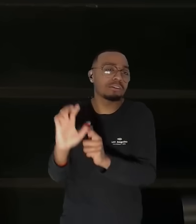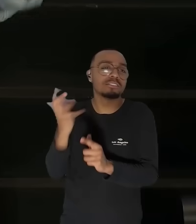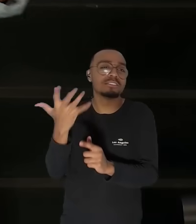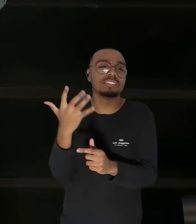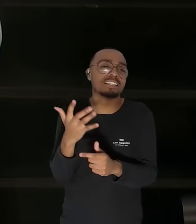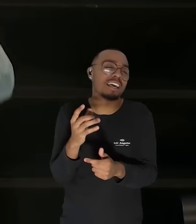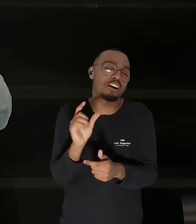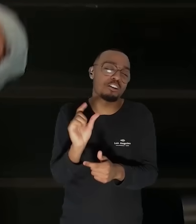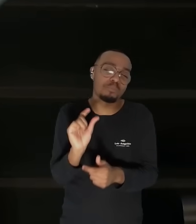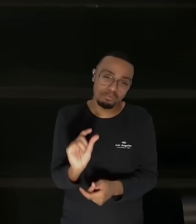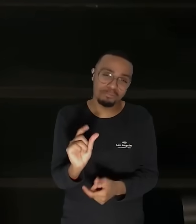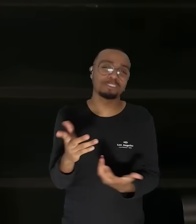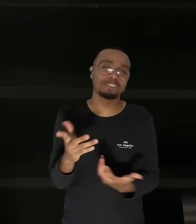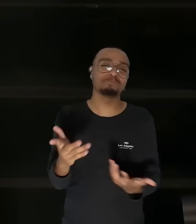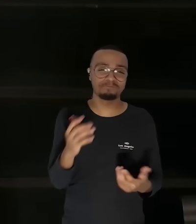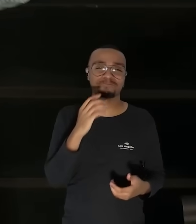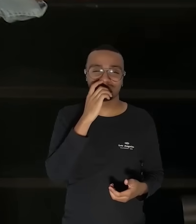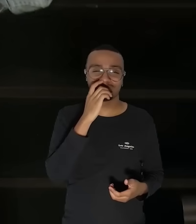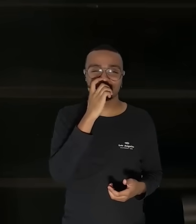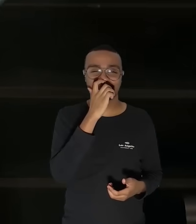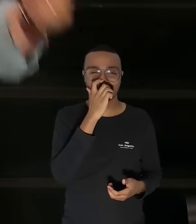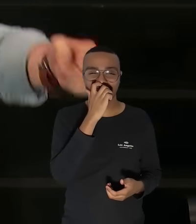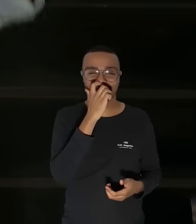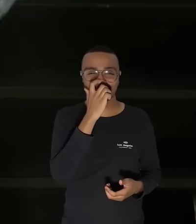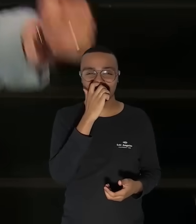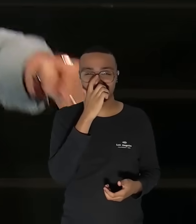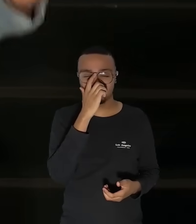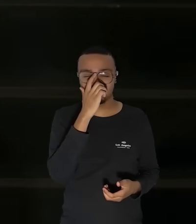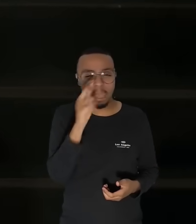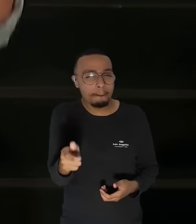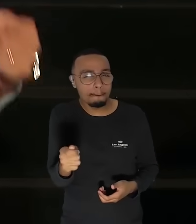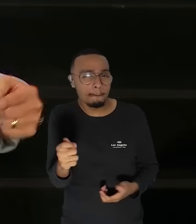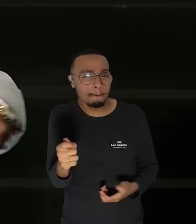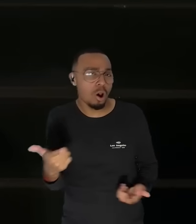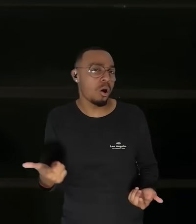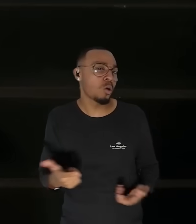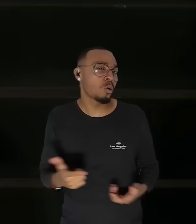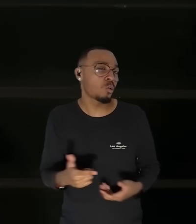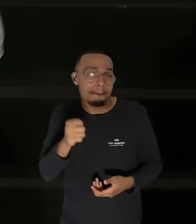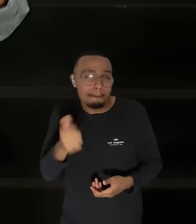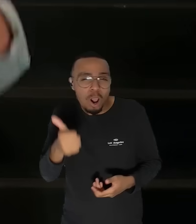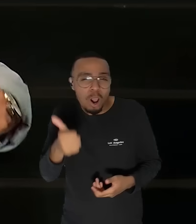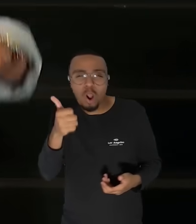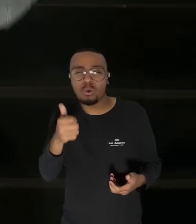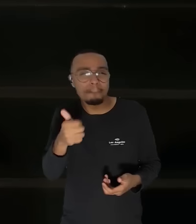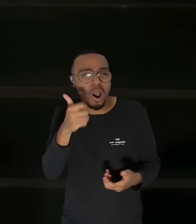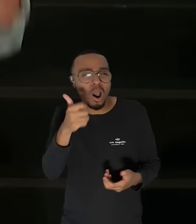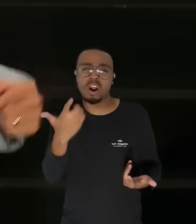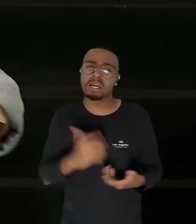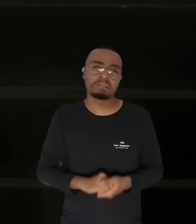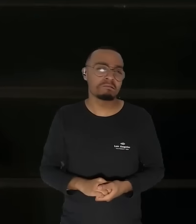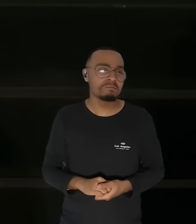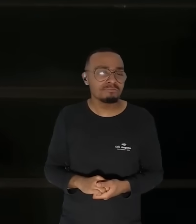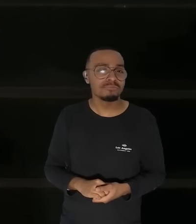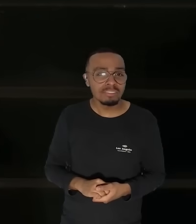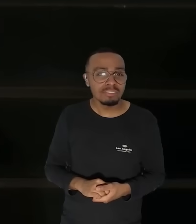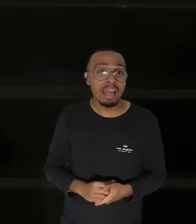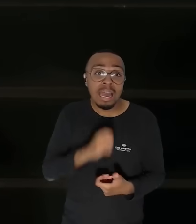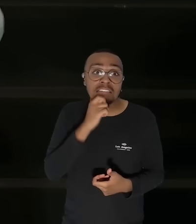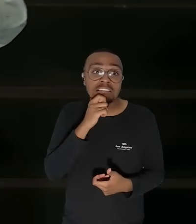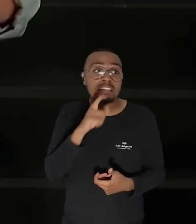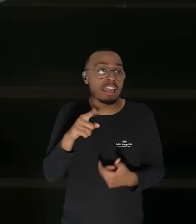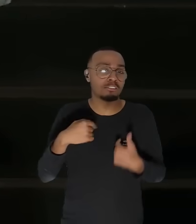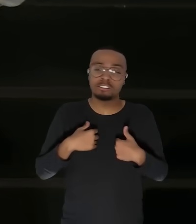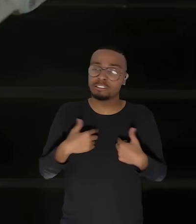são poucos os que conseguem lembrar que Deus é bom, mesmo quando eu não tenho voz ativa, mesmo quando eu não tenho recursos, mesmo